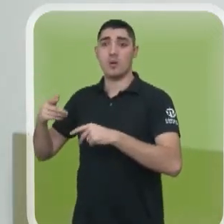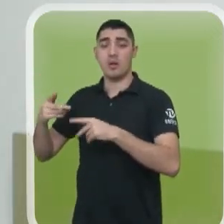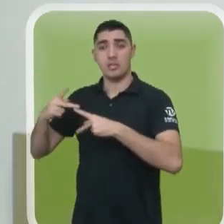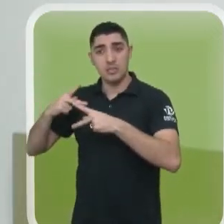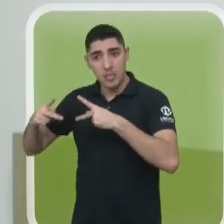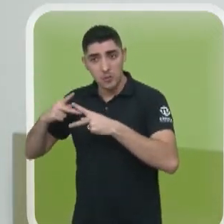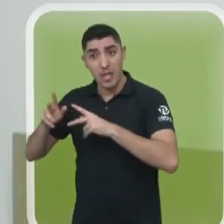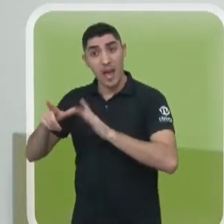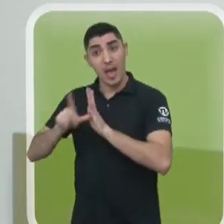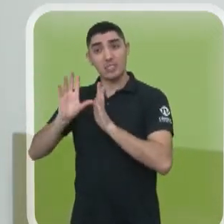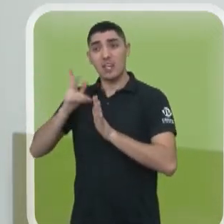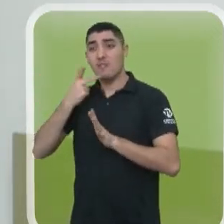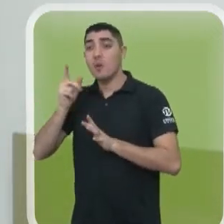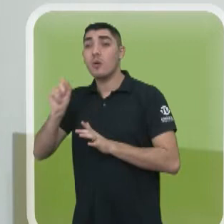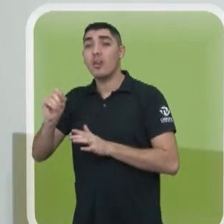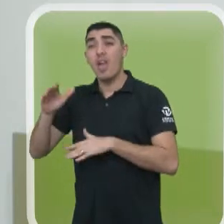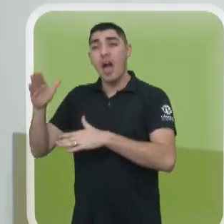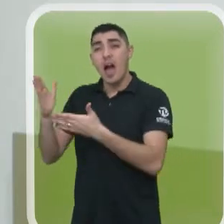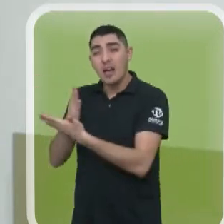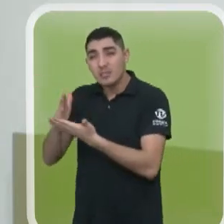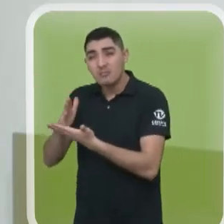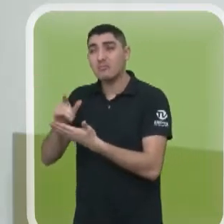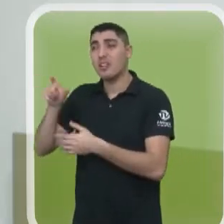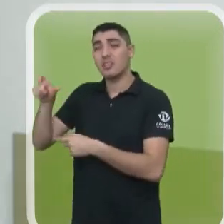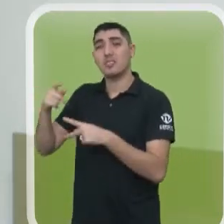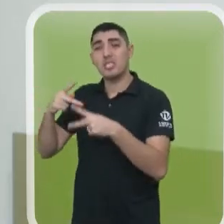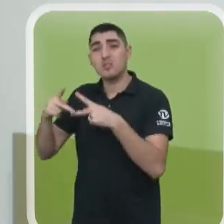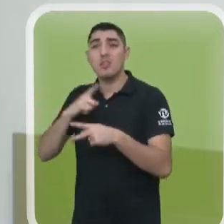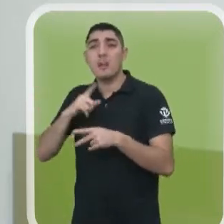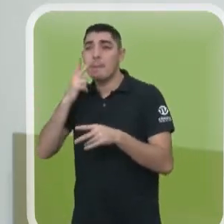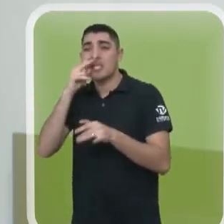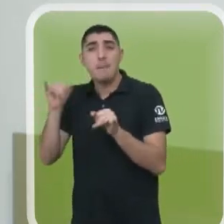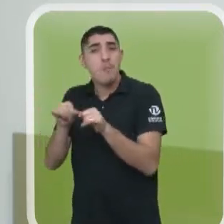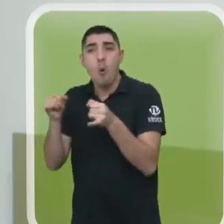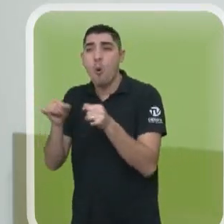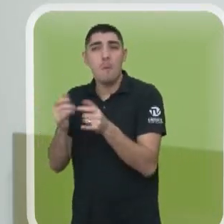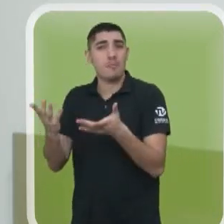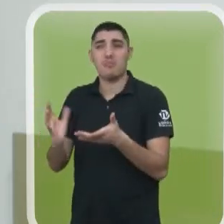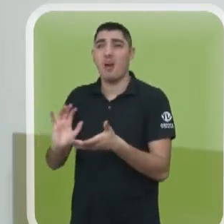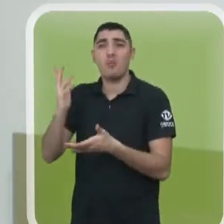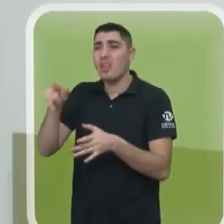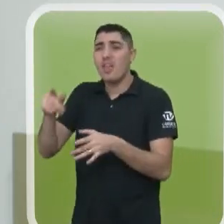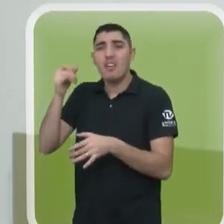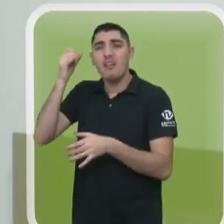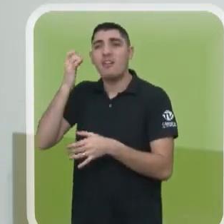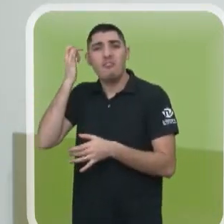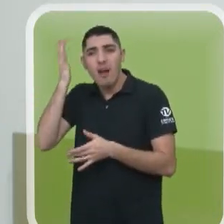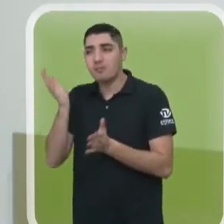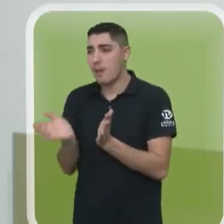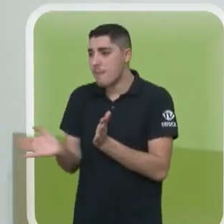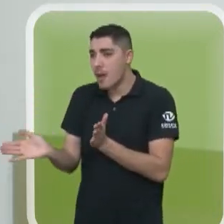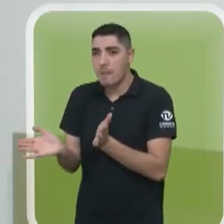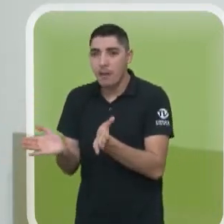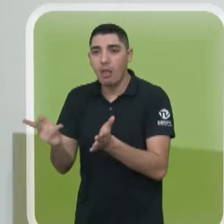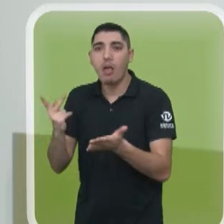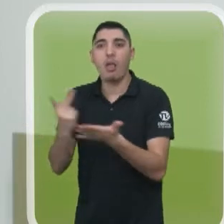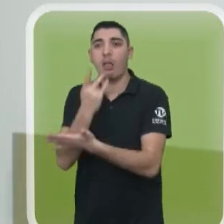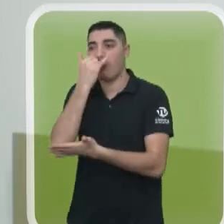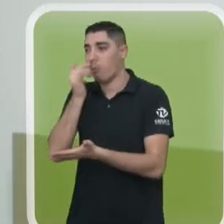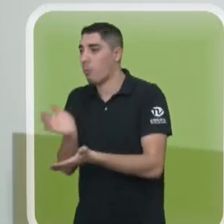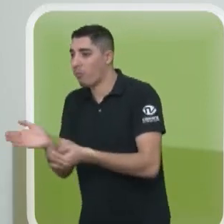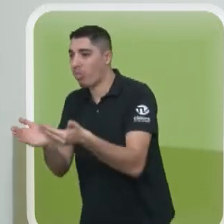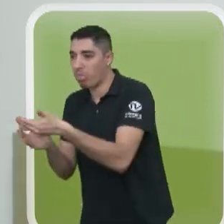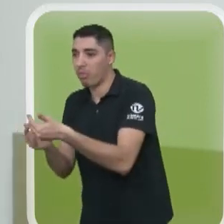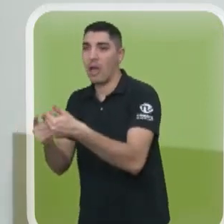aqui algumas alguns detalhezinho de bobeira né como aconteceu sair da jogada a saída de bola jogando errado enfim deixa